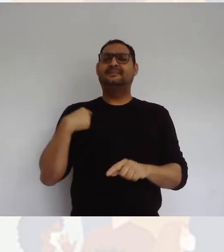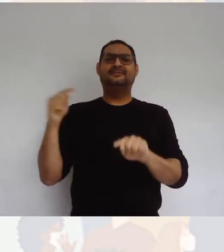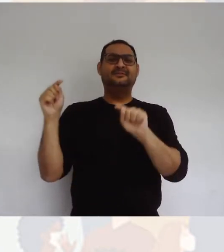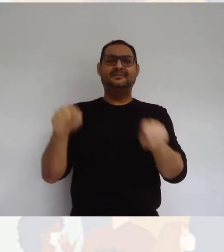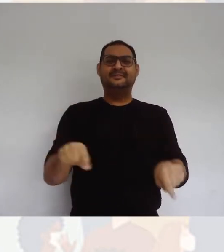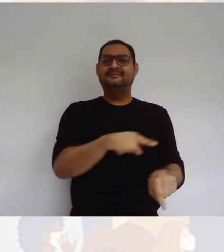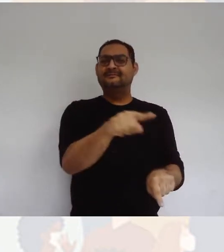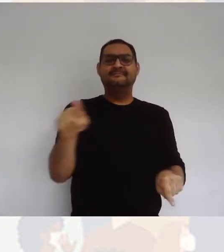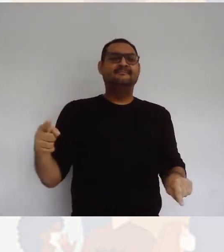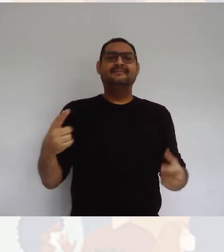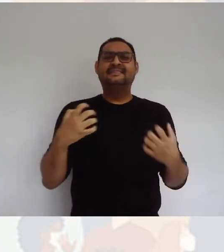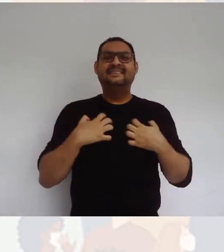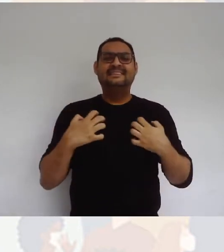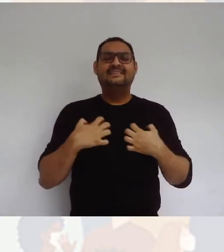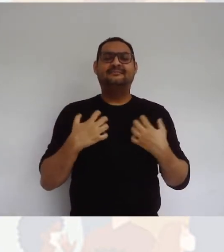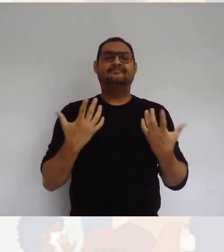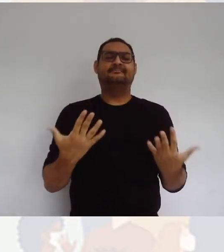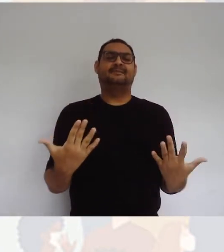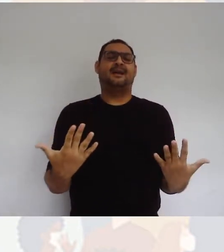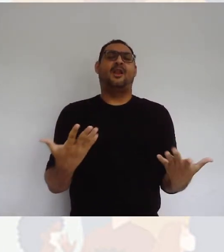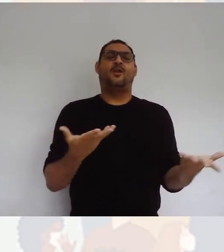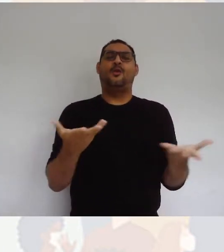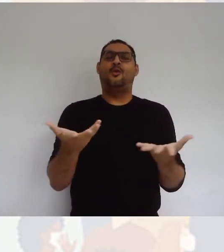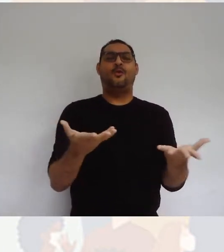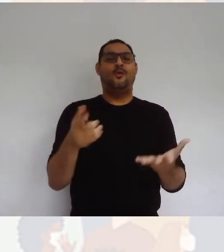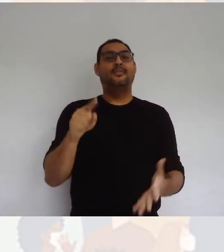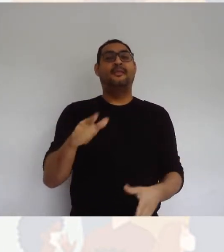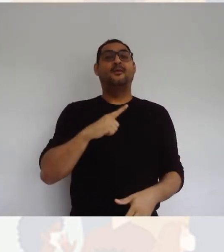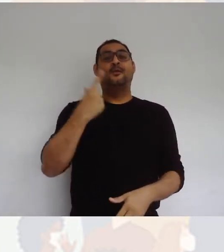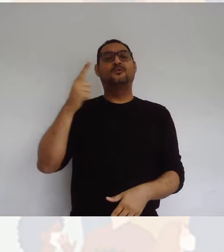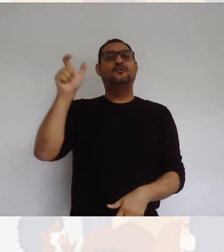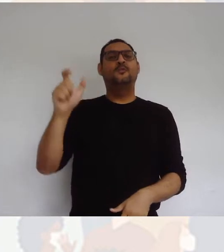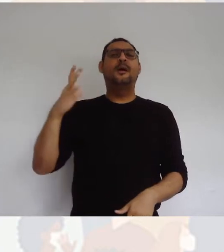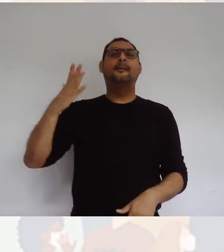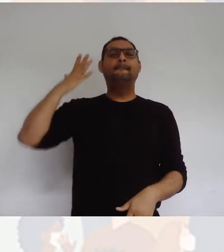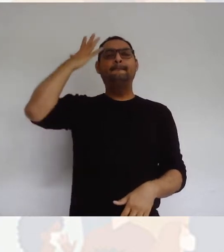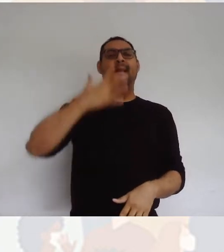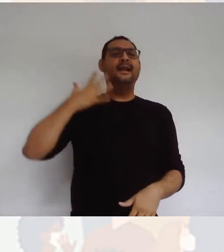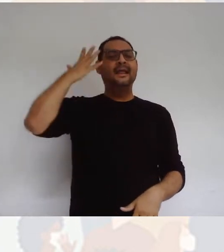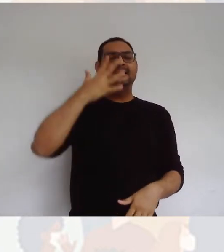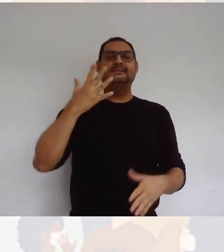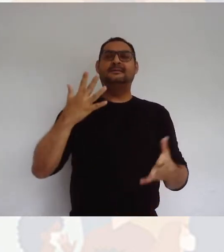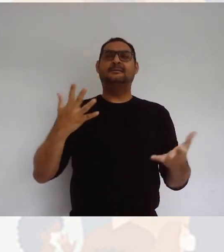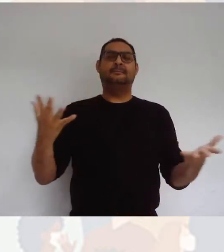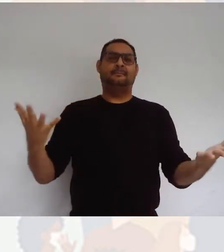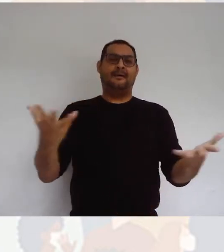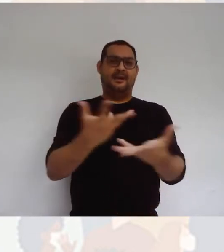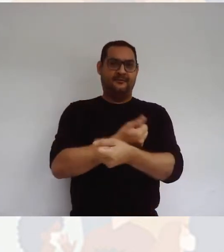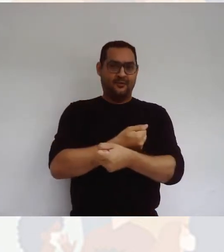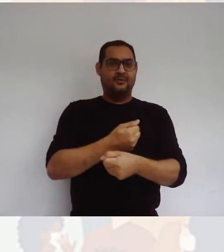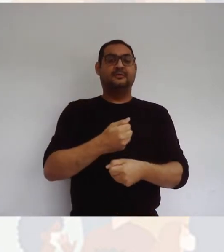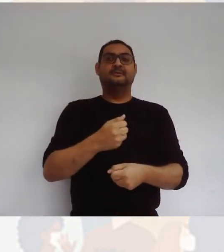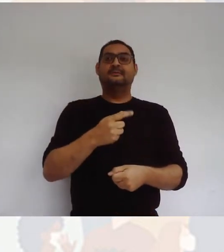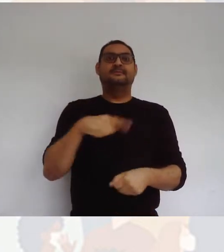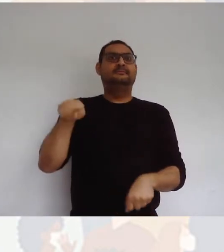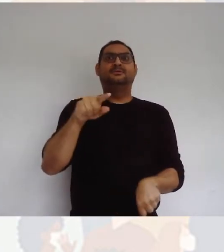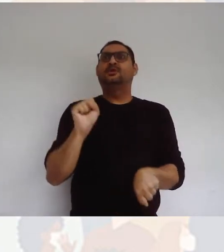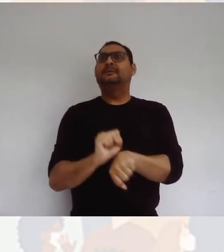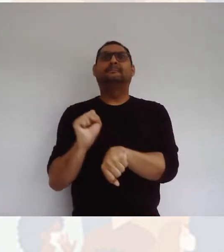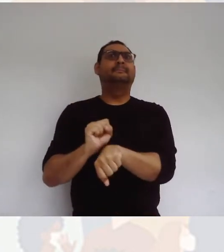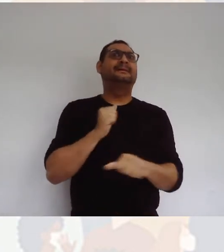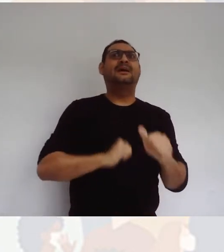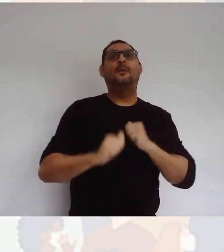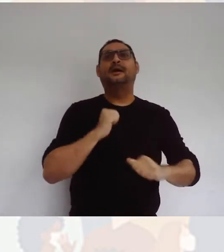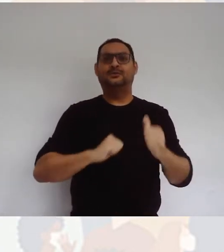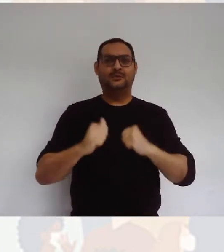essa presença. E hoje nós temos uma palestra maravilhosa, não é? Que todos estavam aguardando, e eu